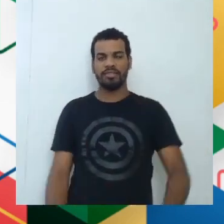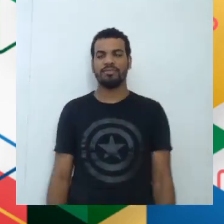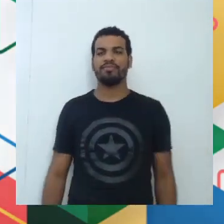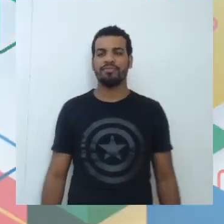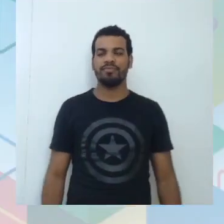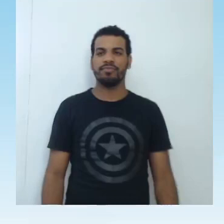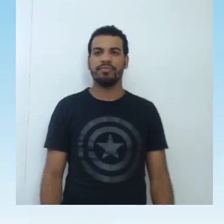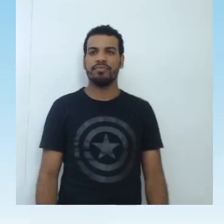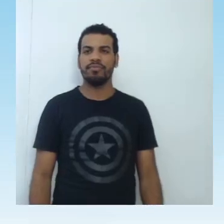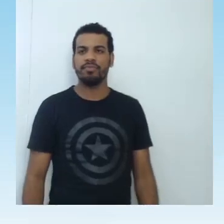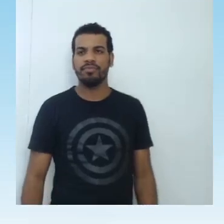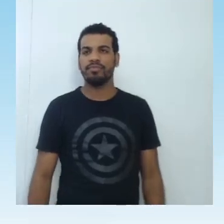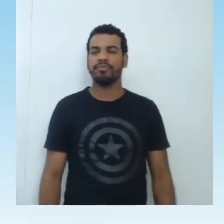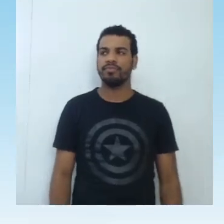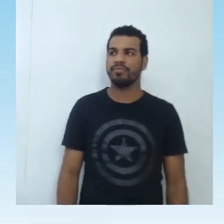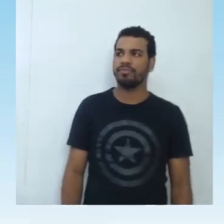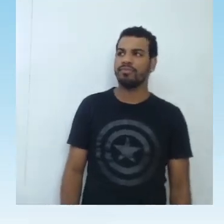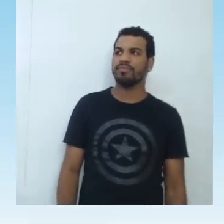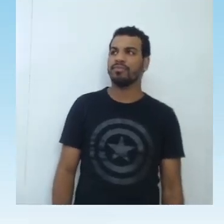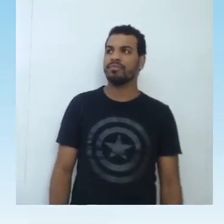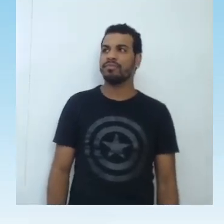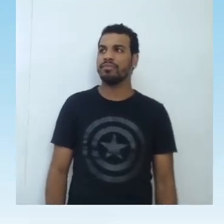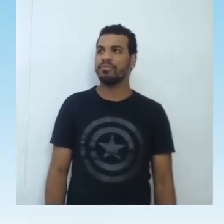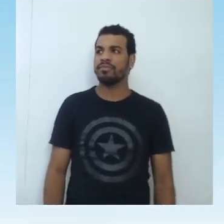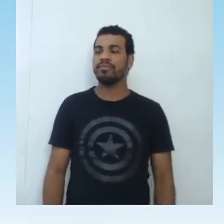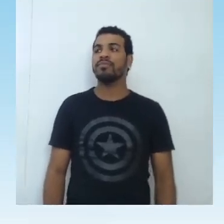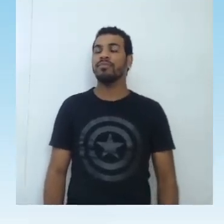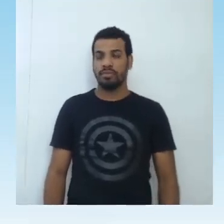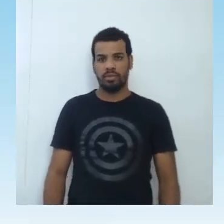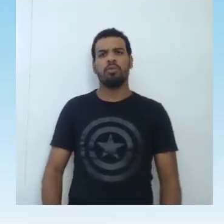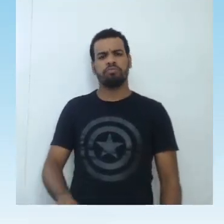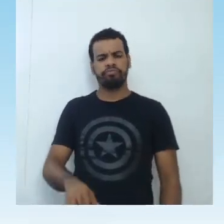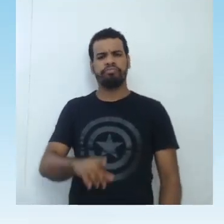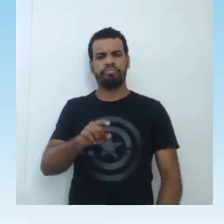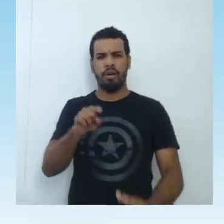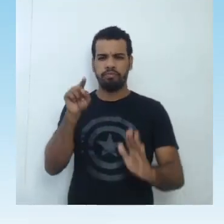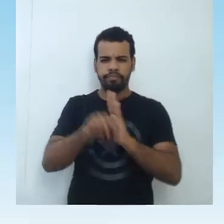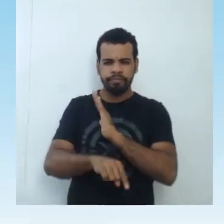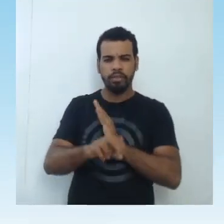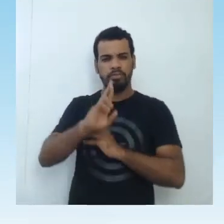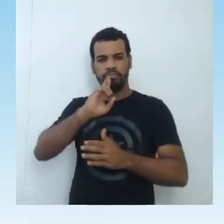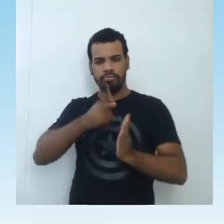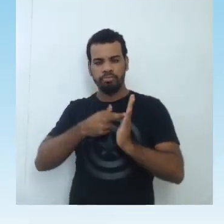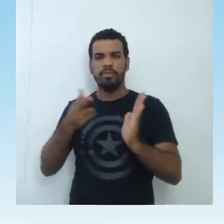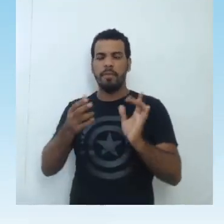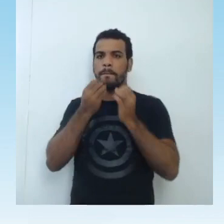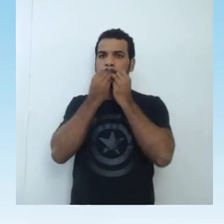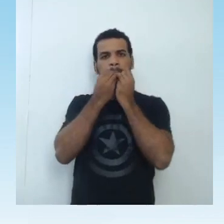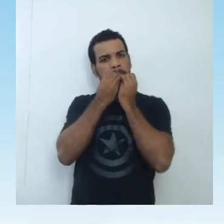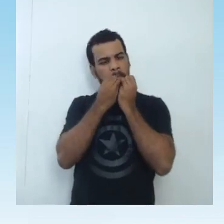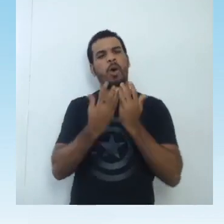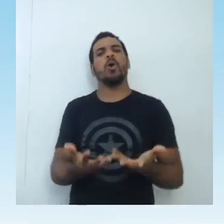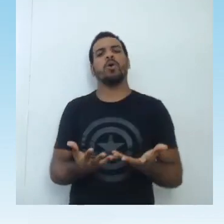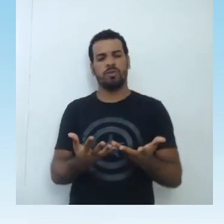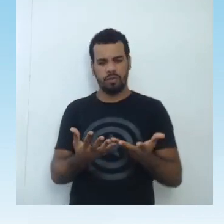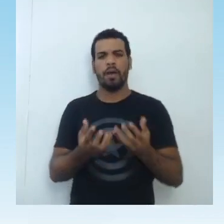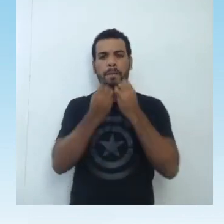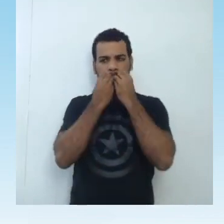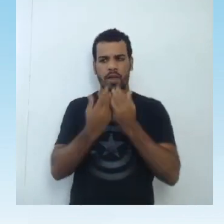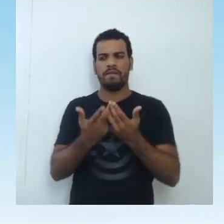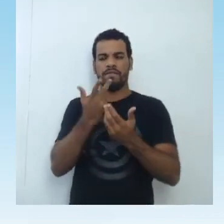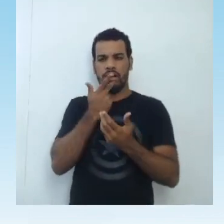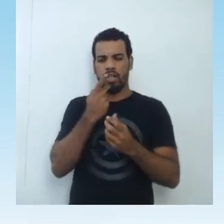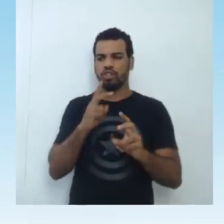gente viu, e a gente encerra essa questão, que é uma questão muito feliz, uma questão muito bacana, tem um contexto assim que fala muito